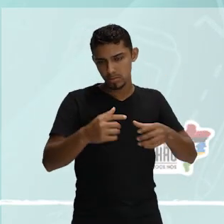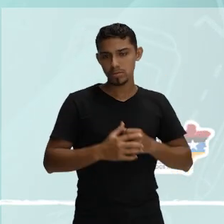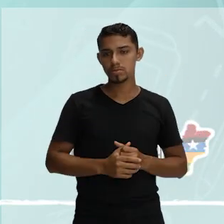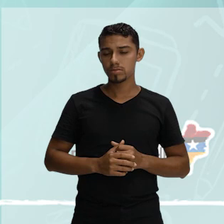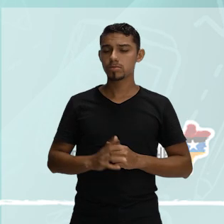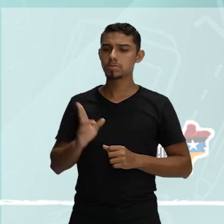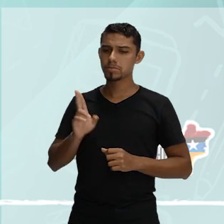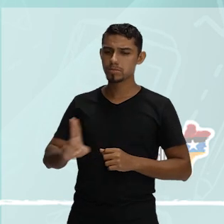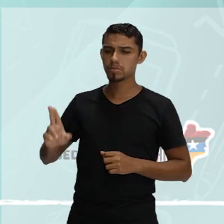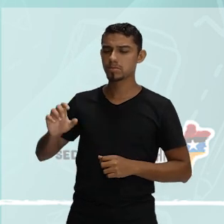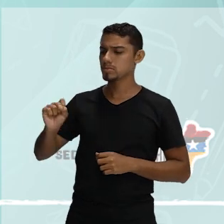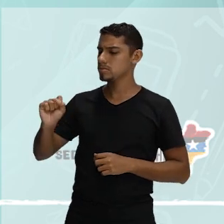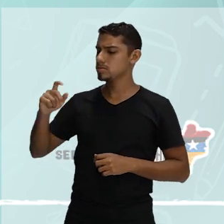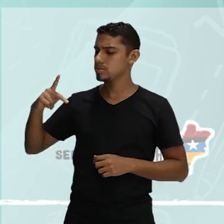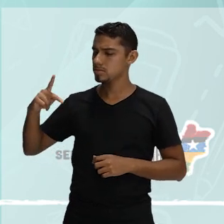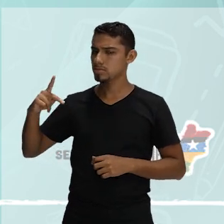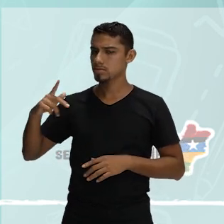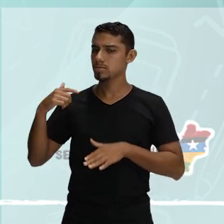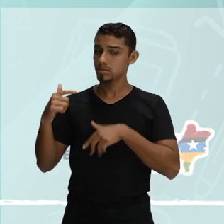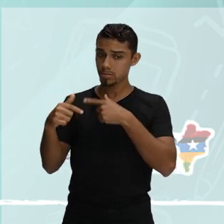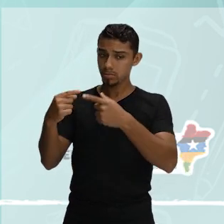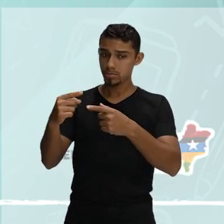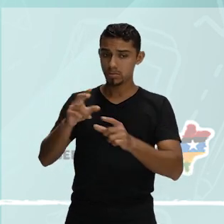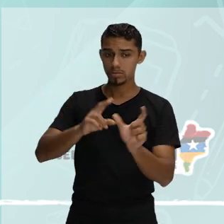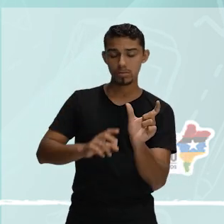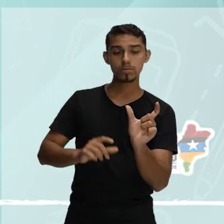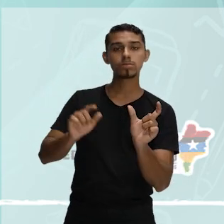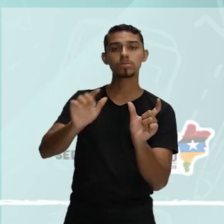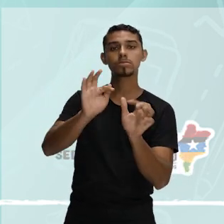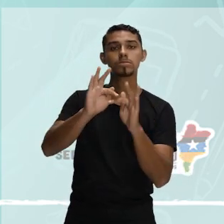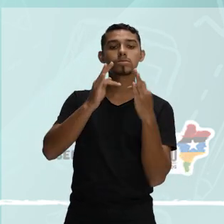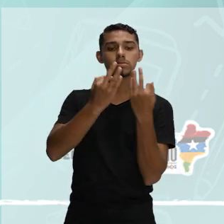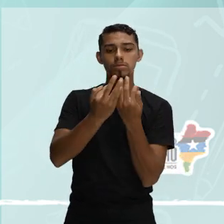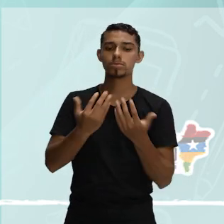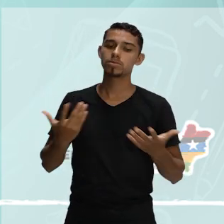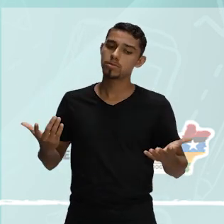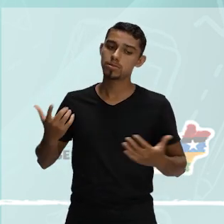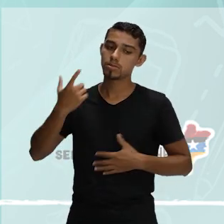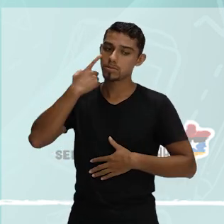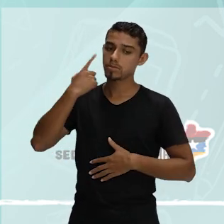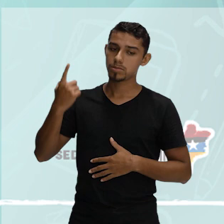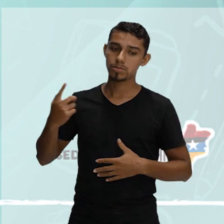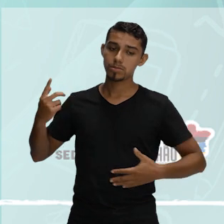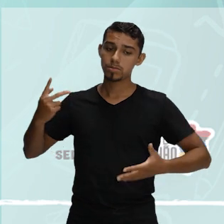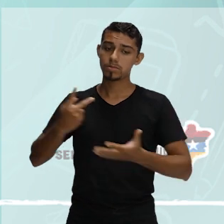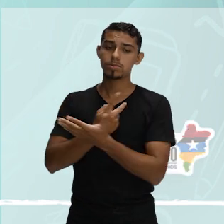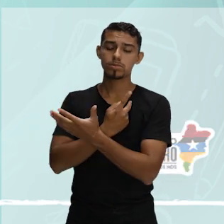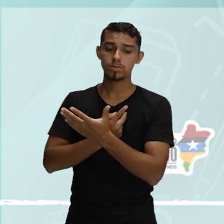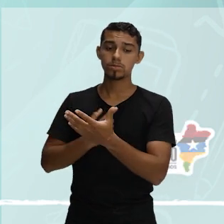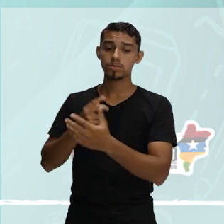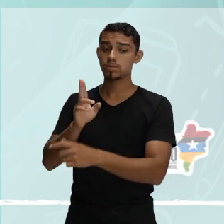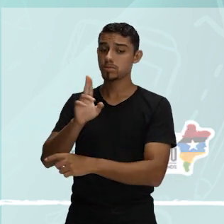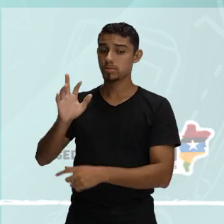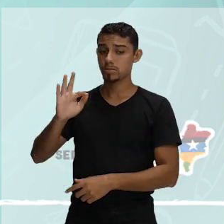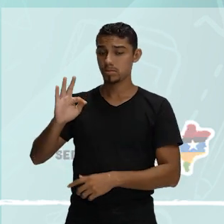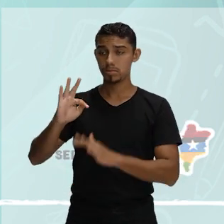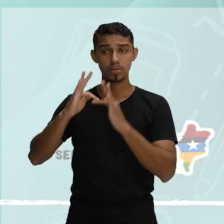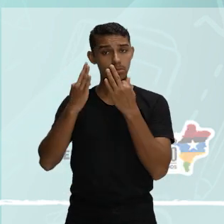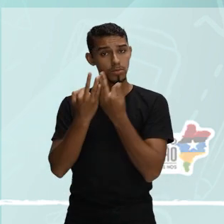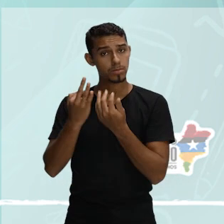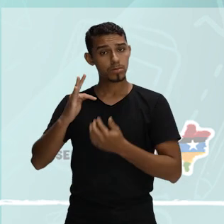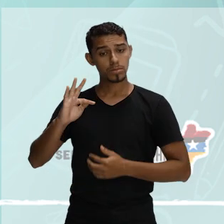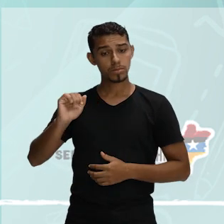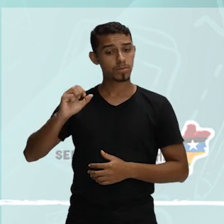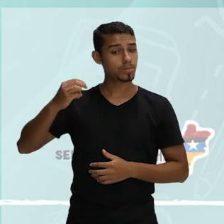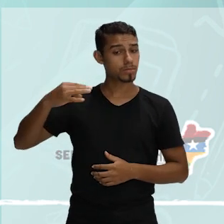usar SP após a denominação da família. A denominação da família não,